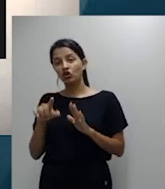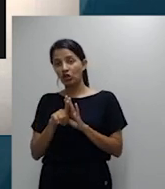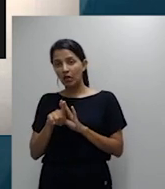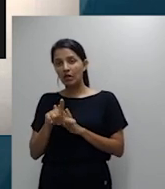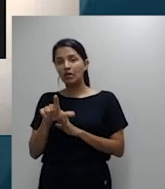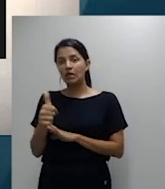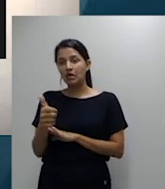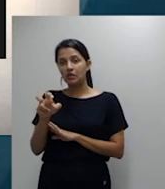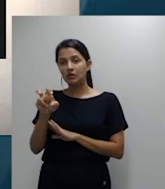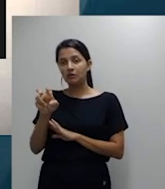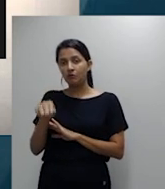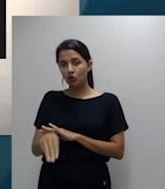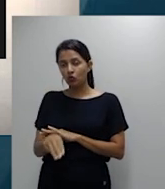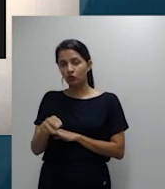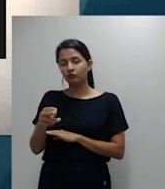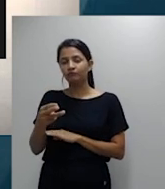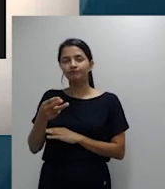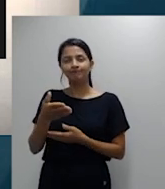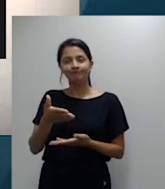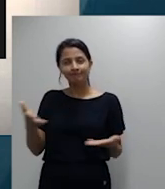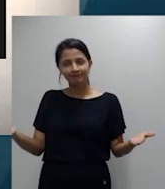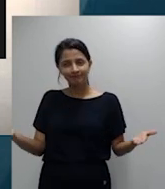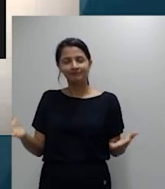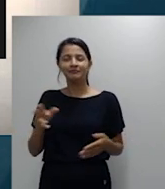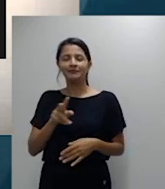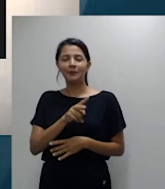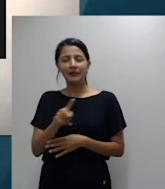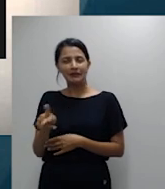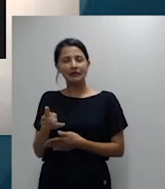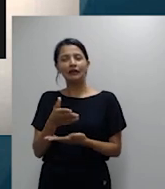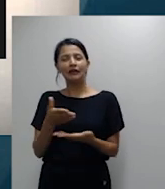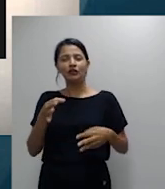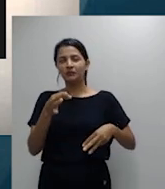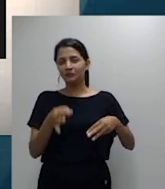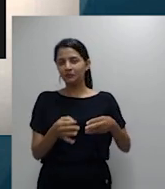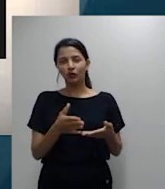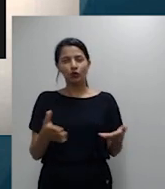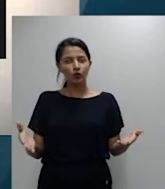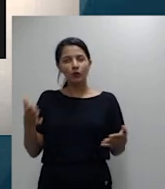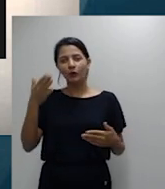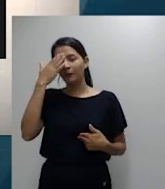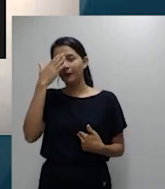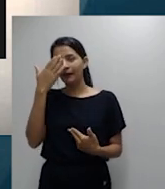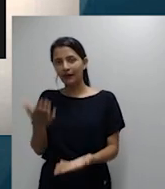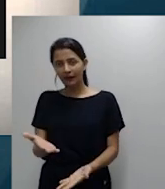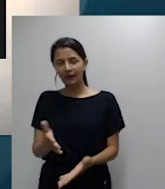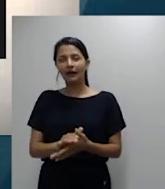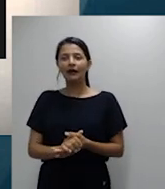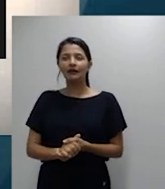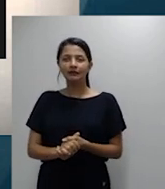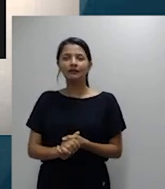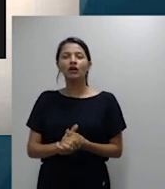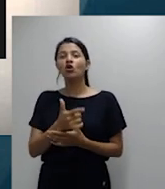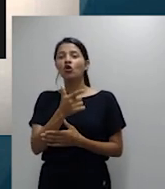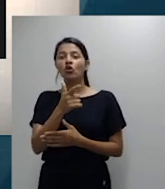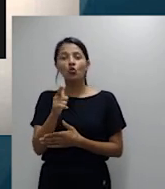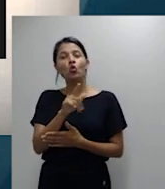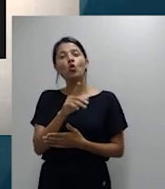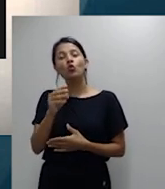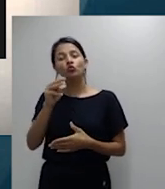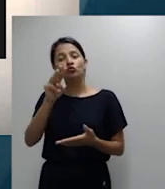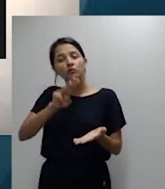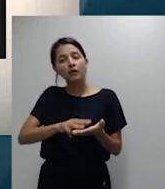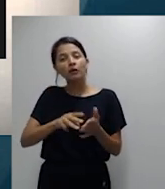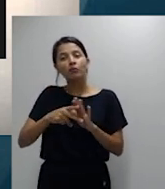eu acredito sobre os presidentes obrigado para Selena demais membros do colegiado